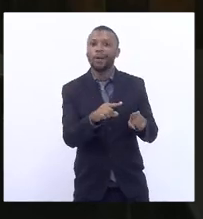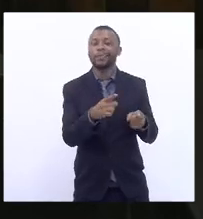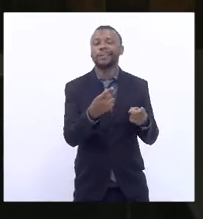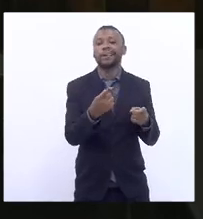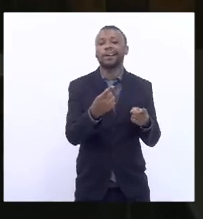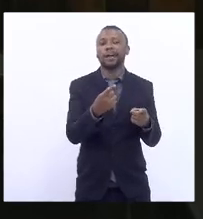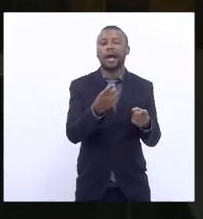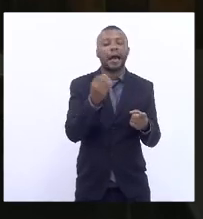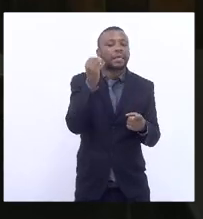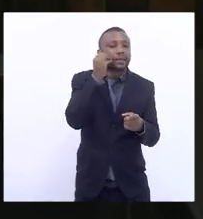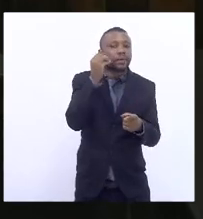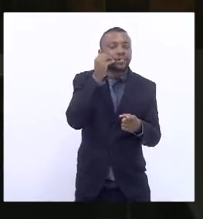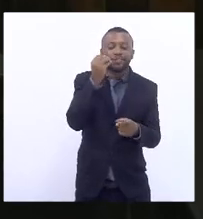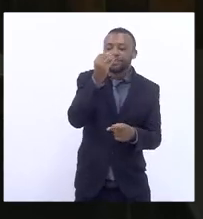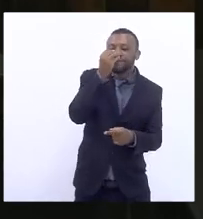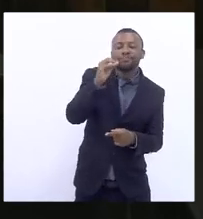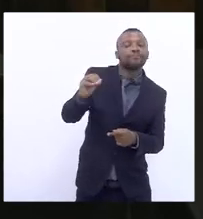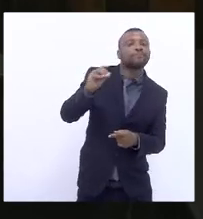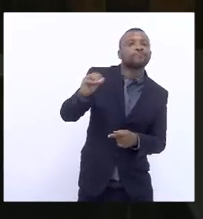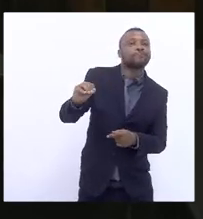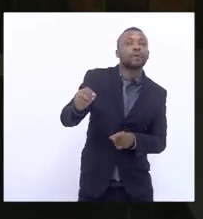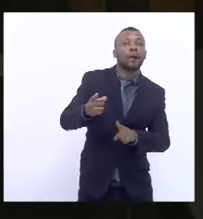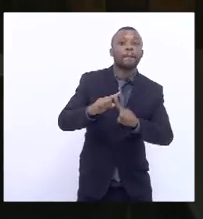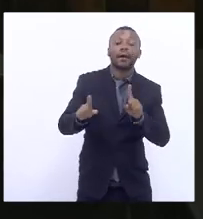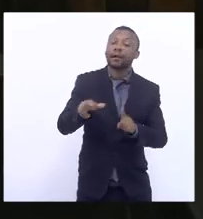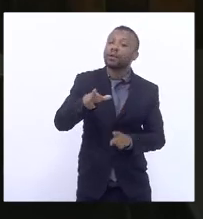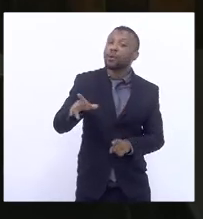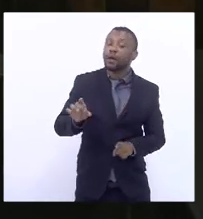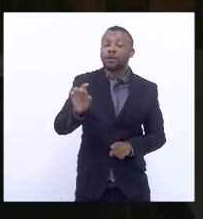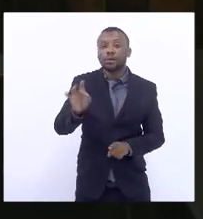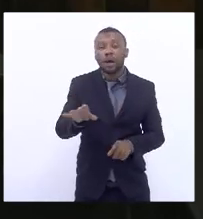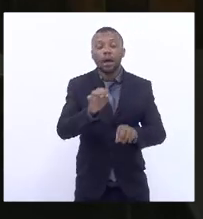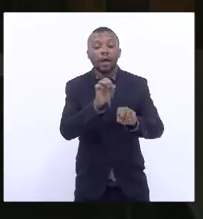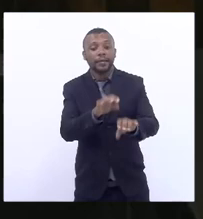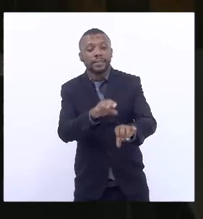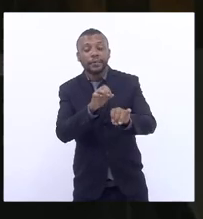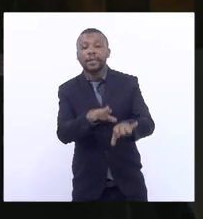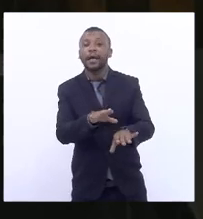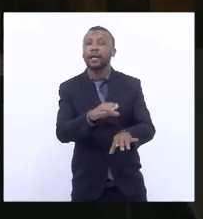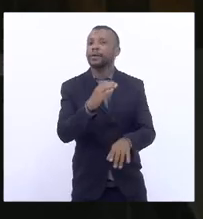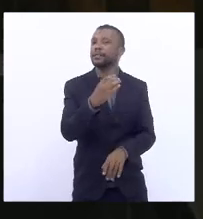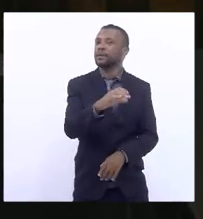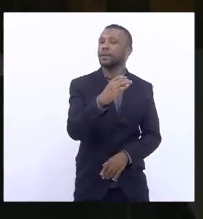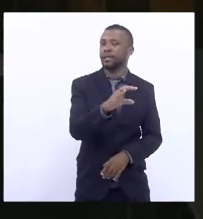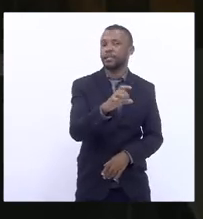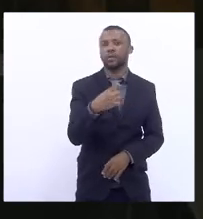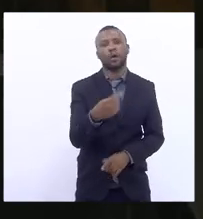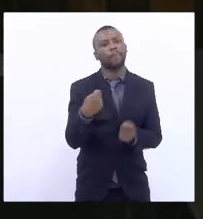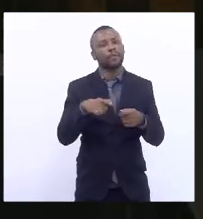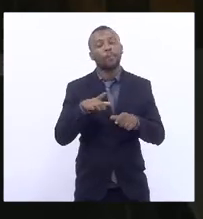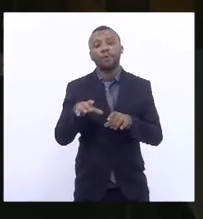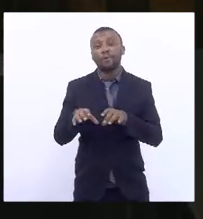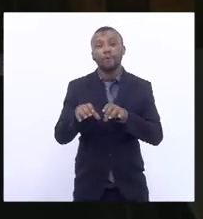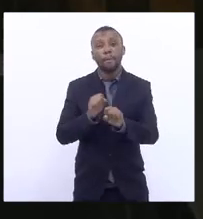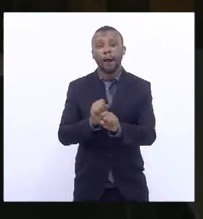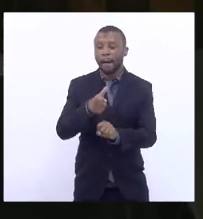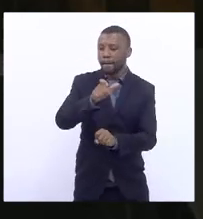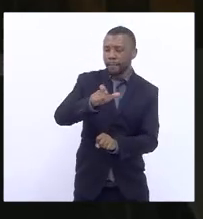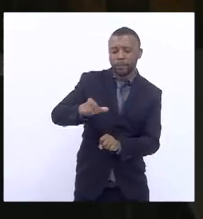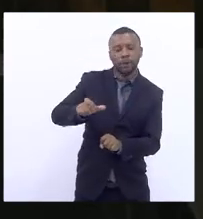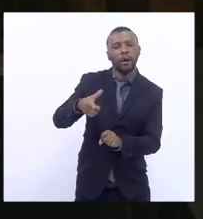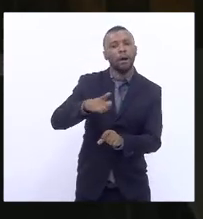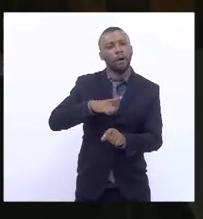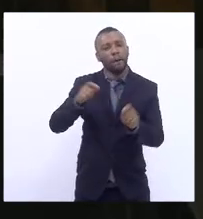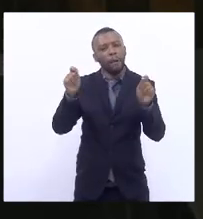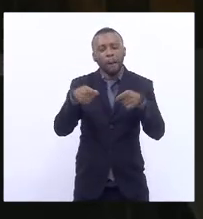nossos tempos. Mas não basta ensinar a ciência, é preciso formar pessoas que tenham a capacidade de ver os outros como irmãos,